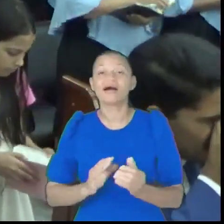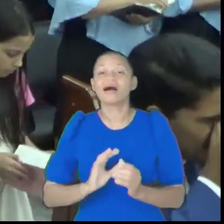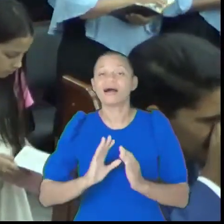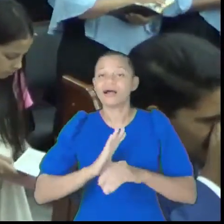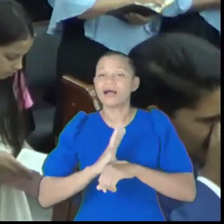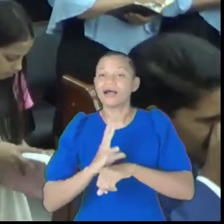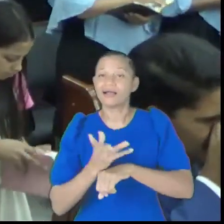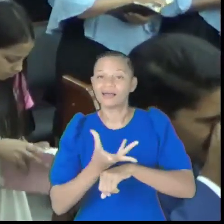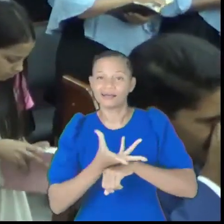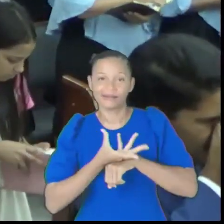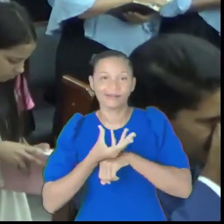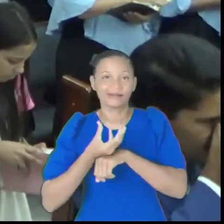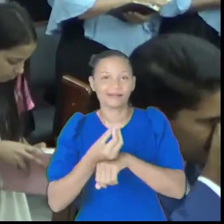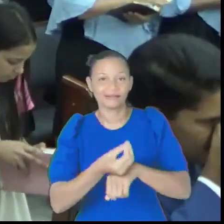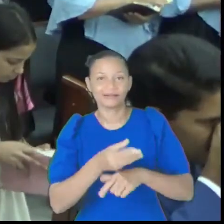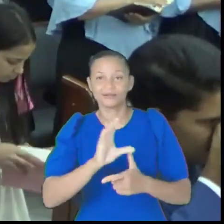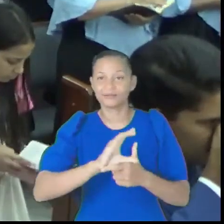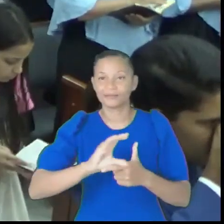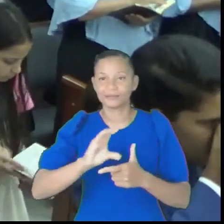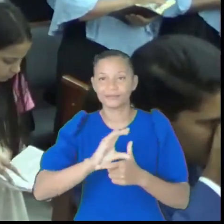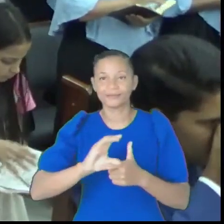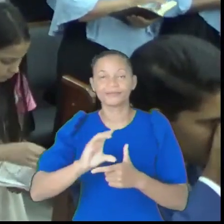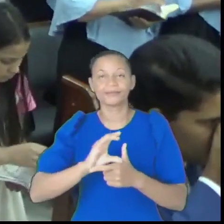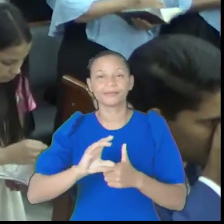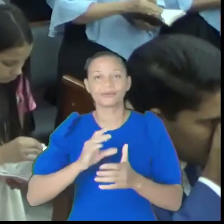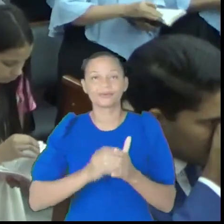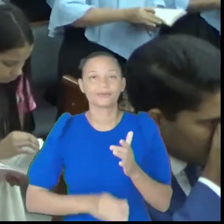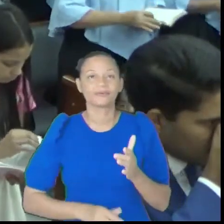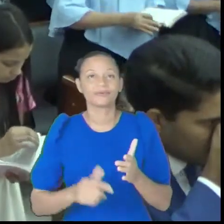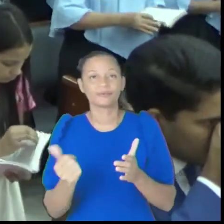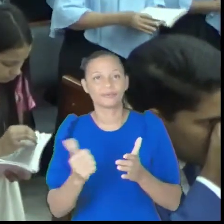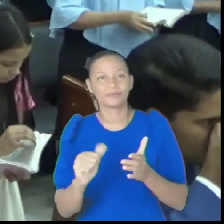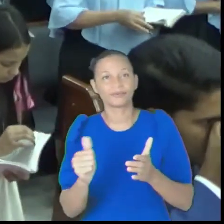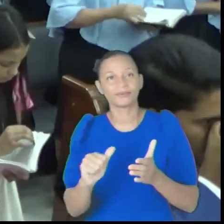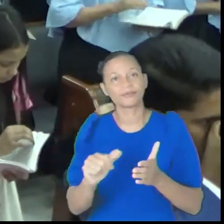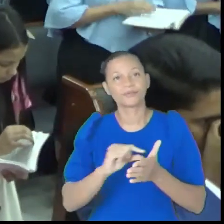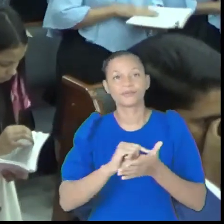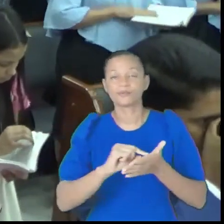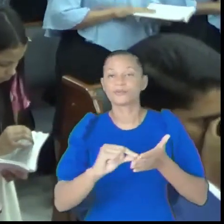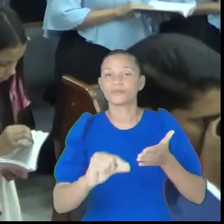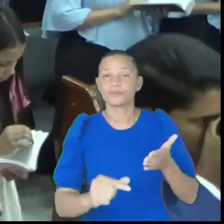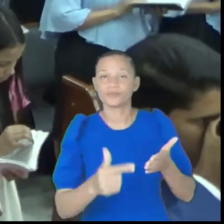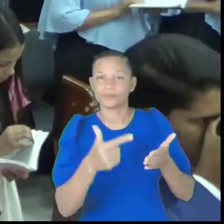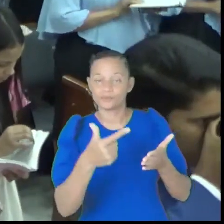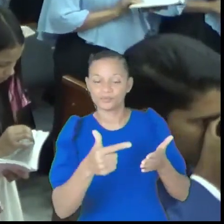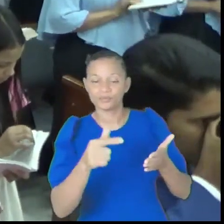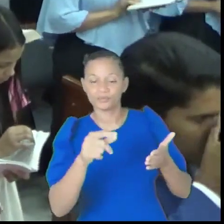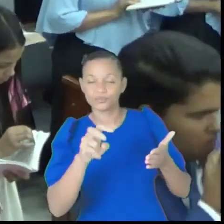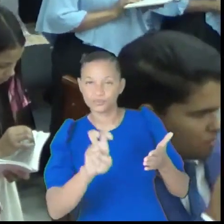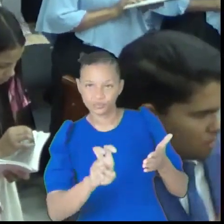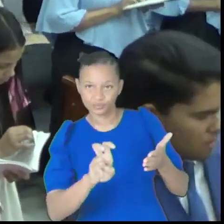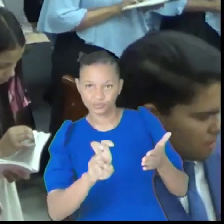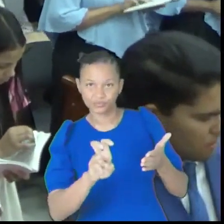de número 11 e os versículos de número 25,